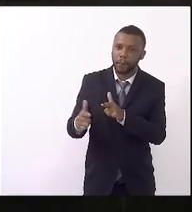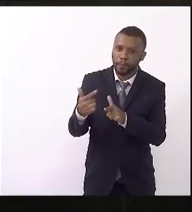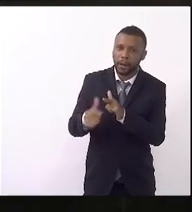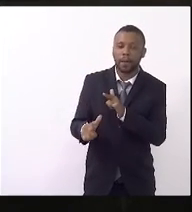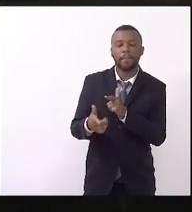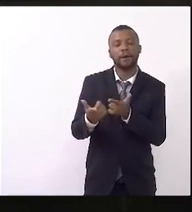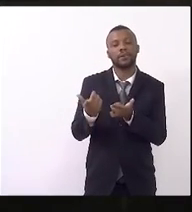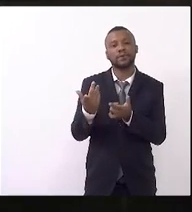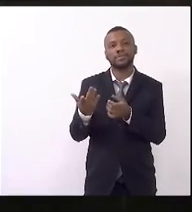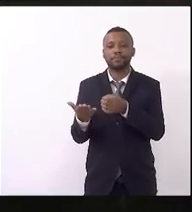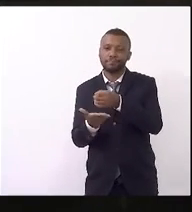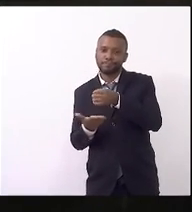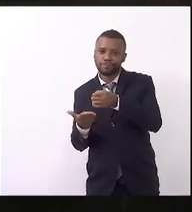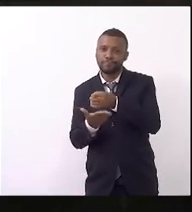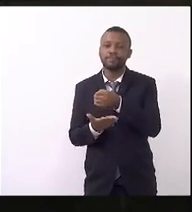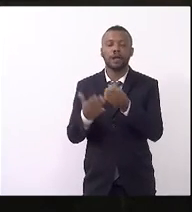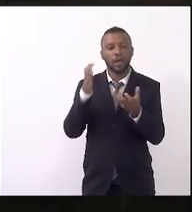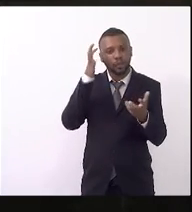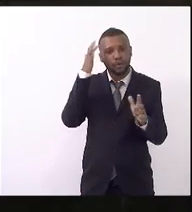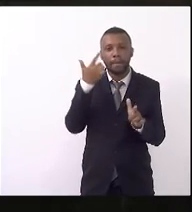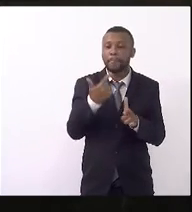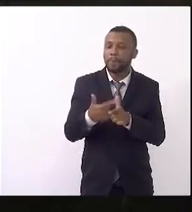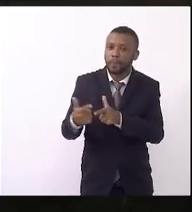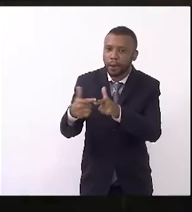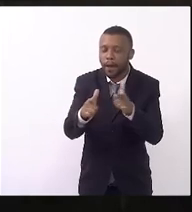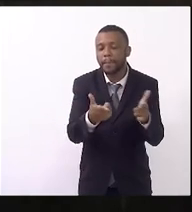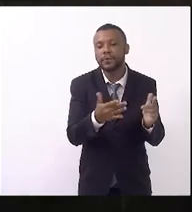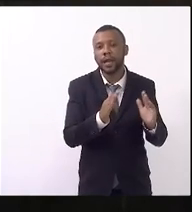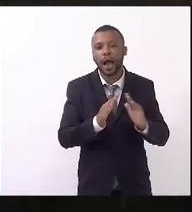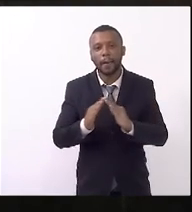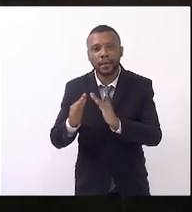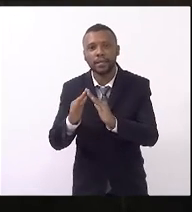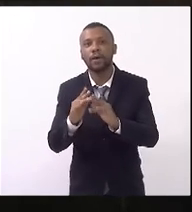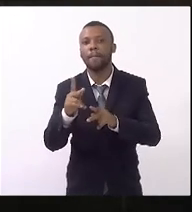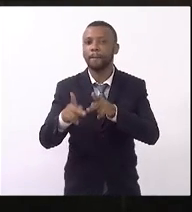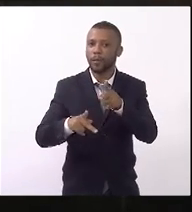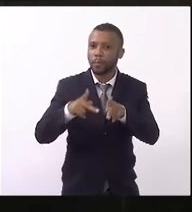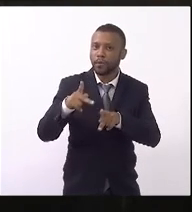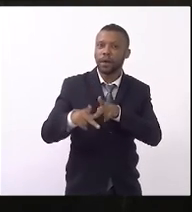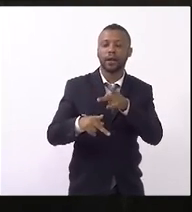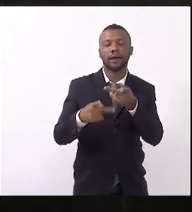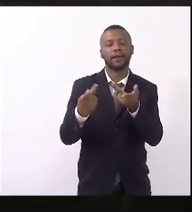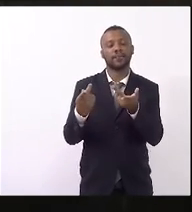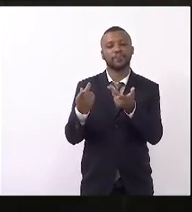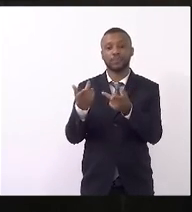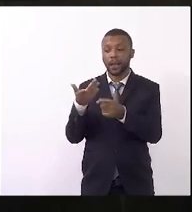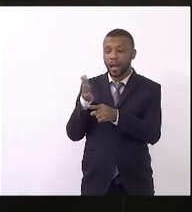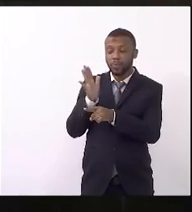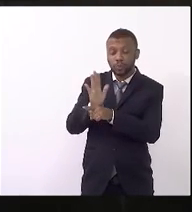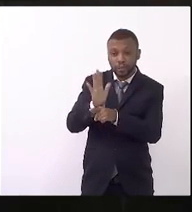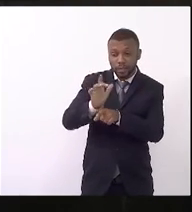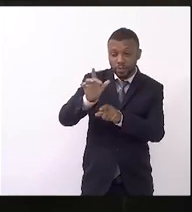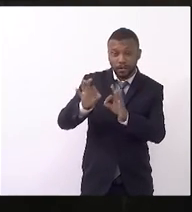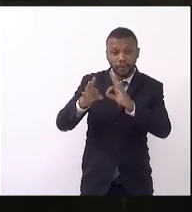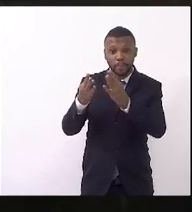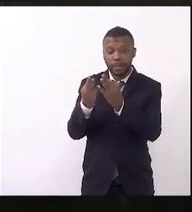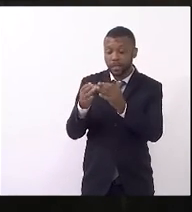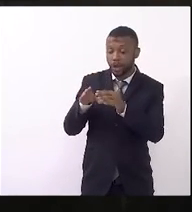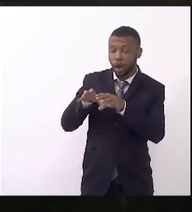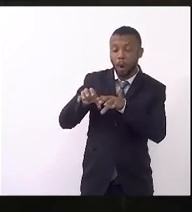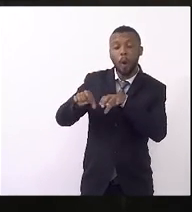infraestrutura, macrodrenagem, resolver problemas de habitação popular, reassentando famílias que ocupam o solo